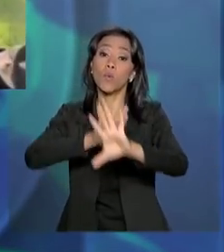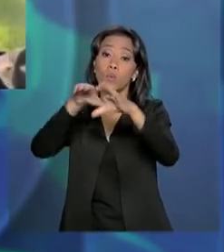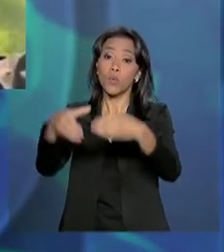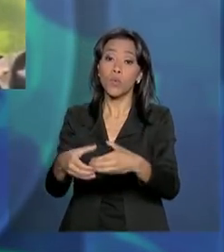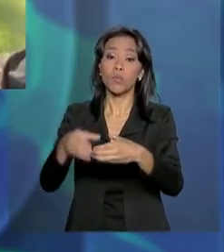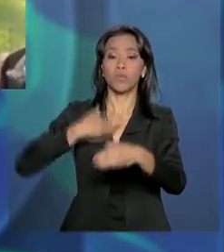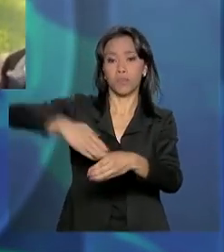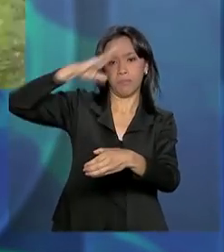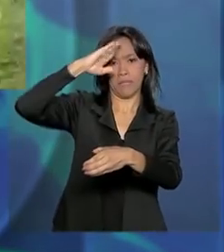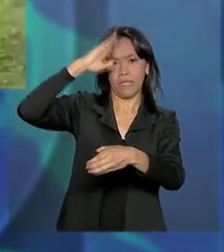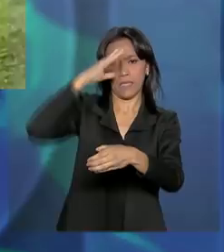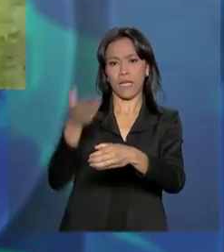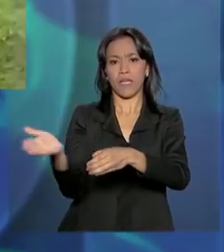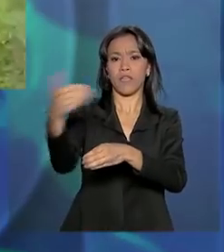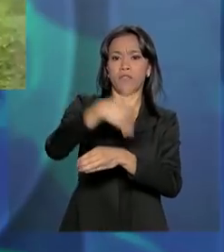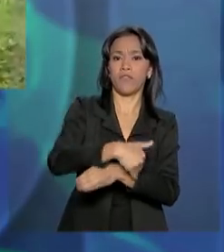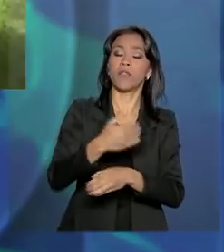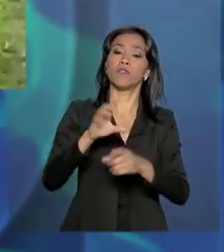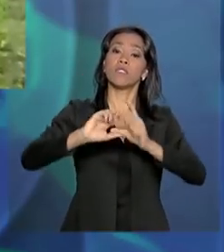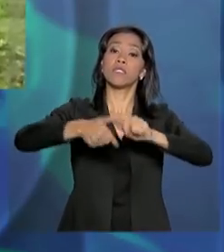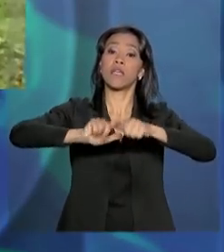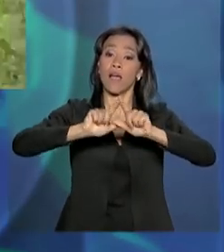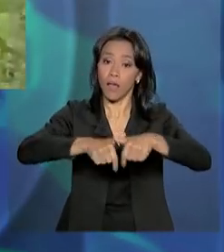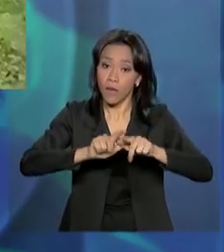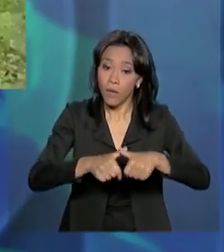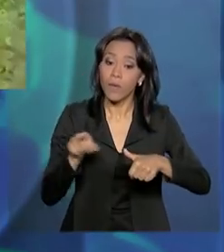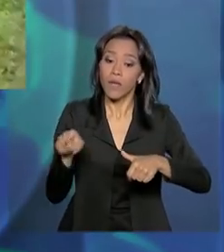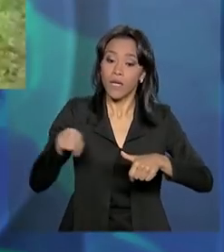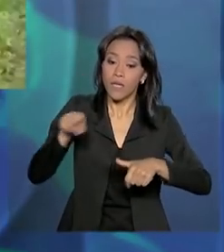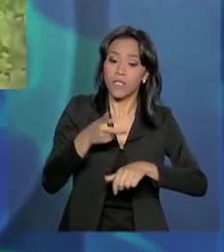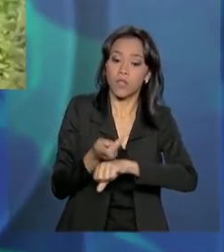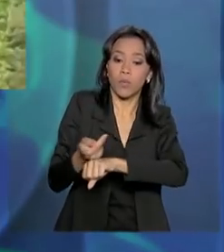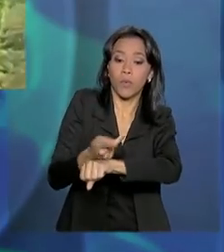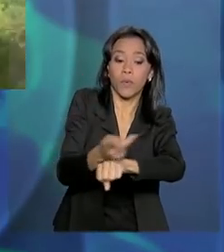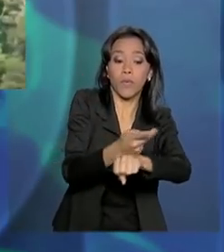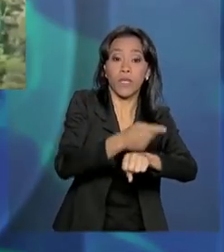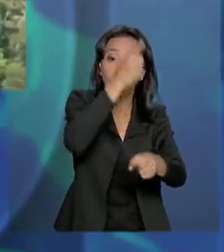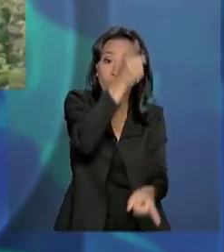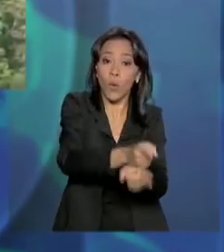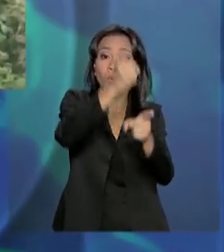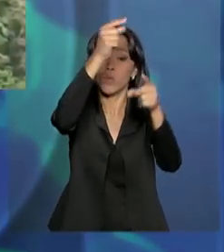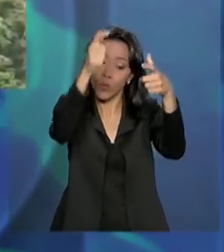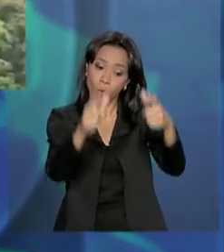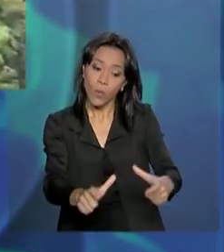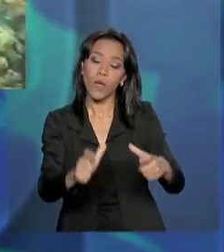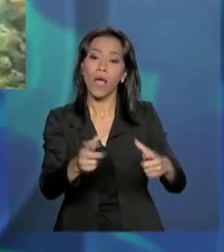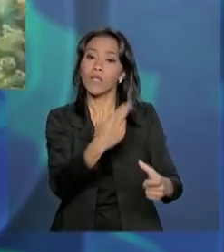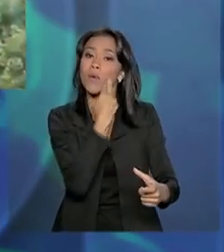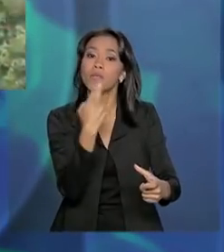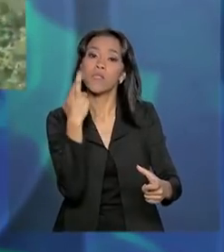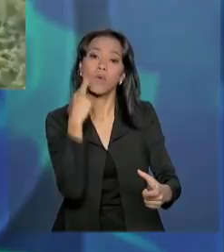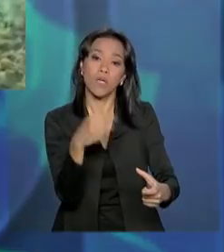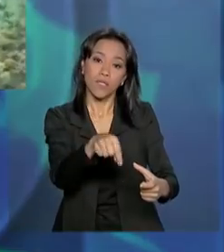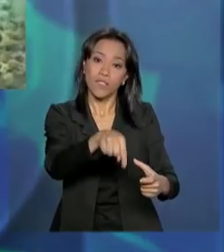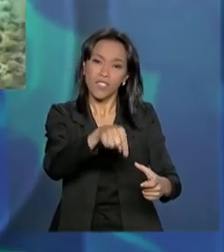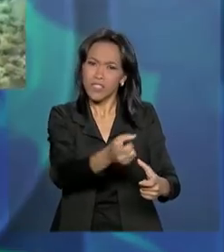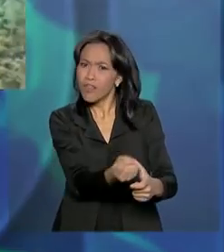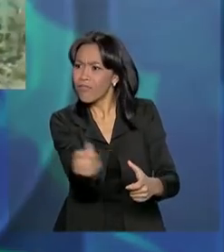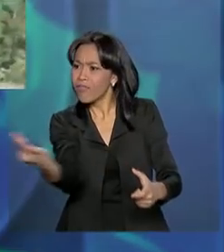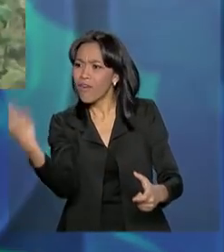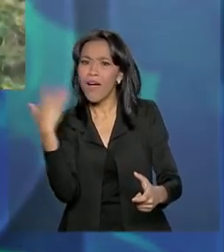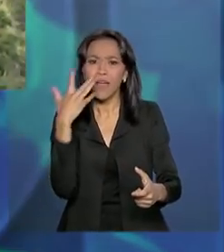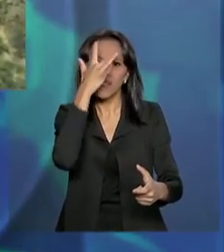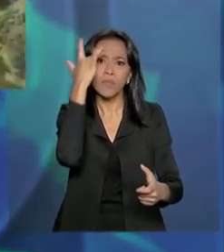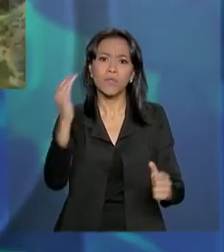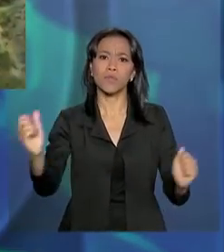Israel. Eles estão trabalhando na área onde teria sido encontrado o refeitório da Vale, onde estavam vários funcionários na hora que